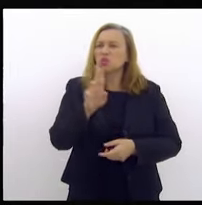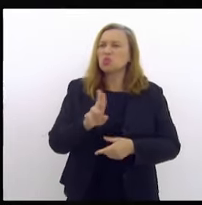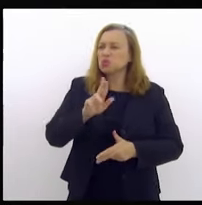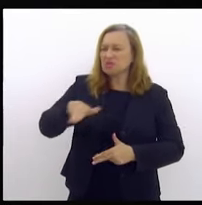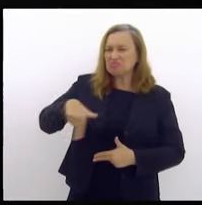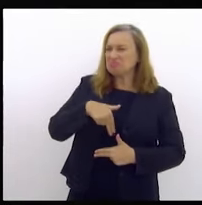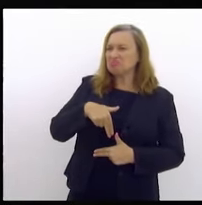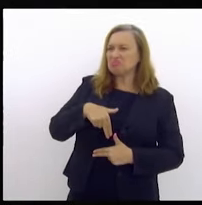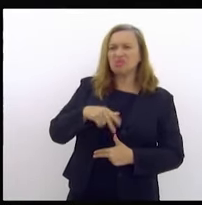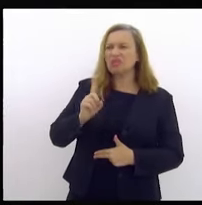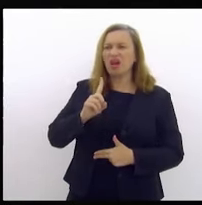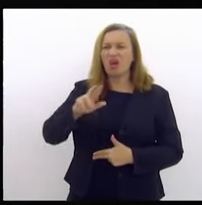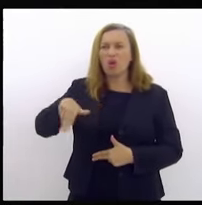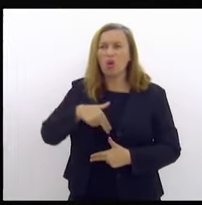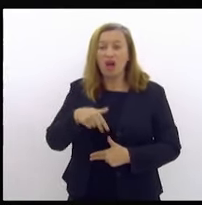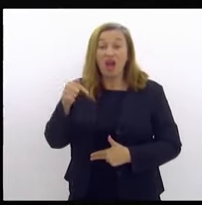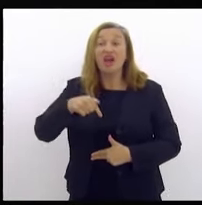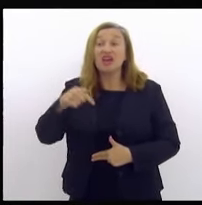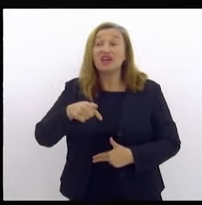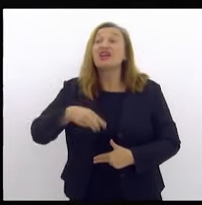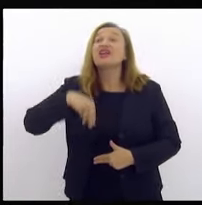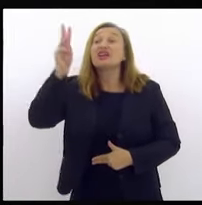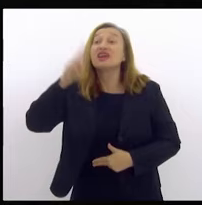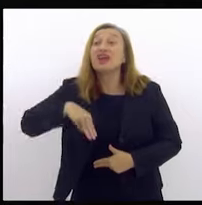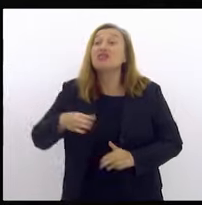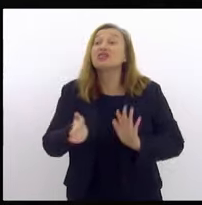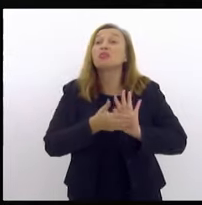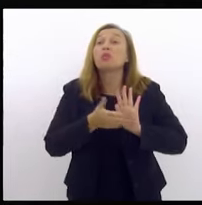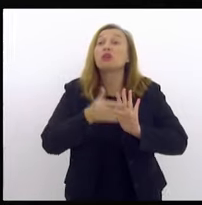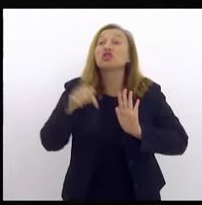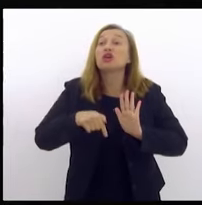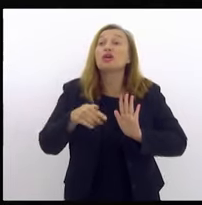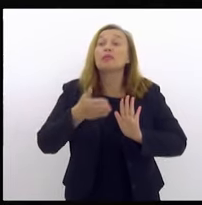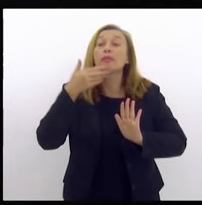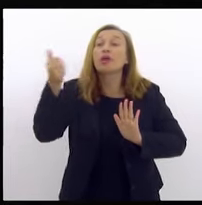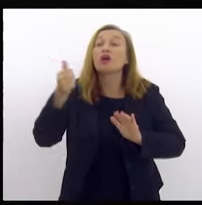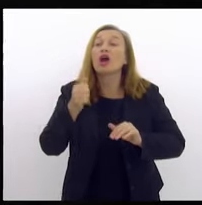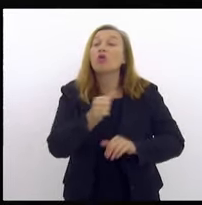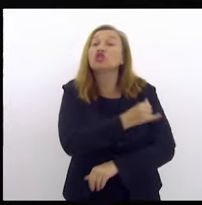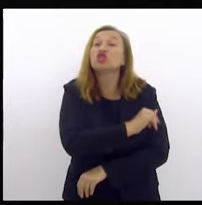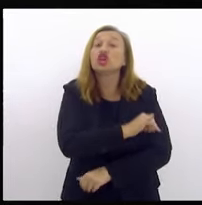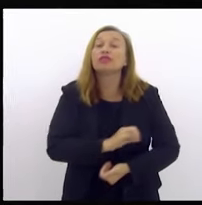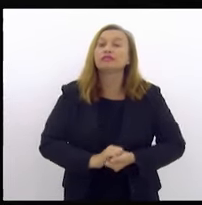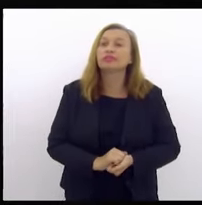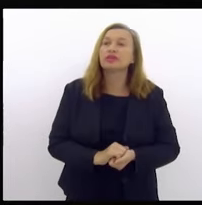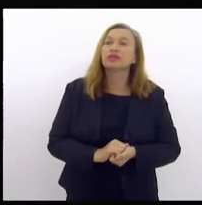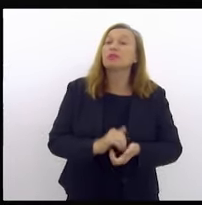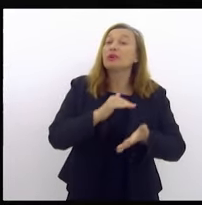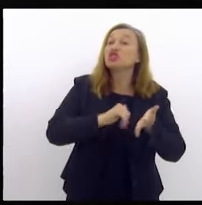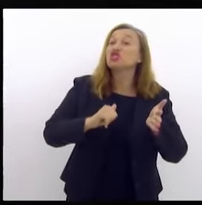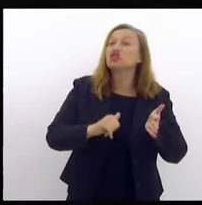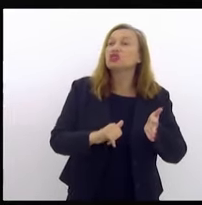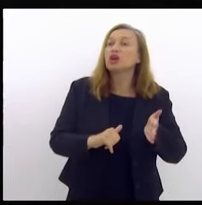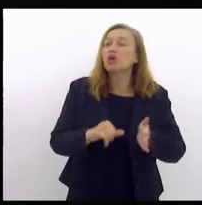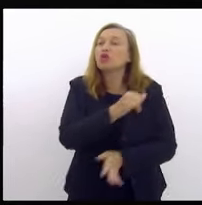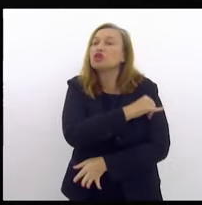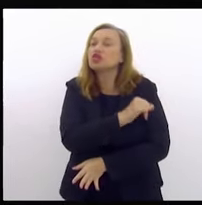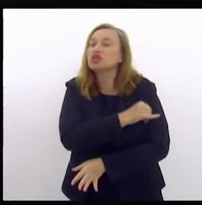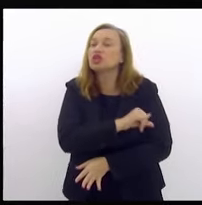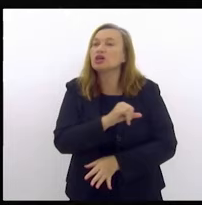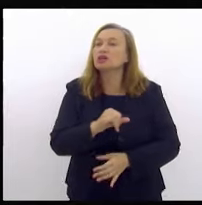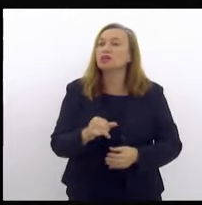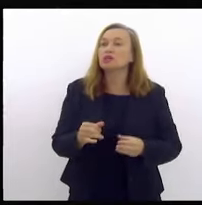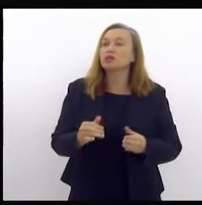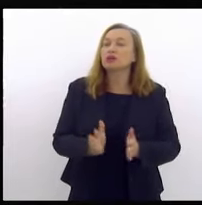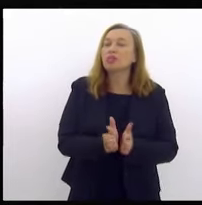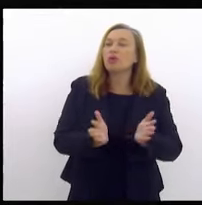não. Essa tribuna aqui, eu quero ver quem é que vai trazer a proposta aqui para melhorar o Rio de Janeiro, para tirar o Rio de Janeiro do atoleiro do ano que vem,